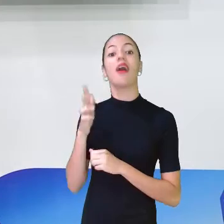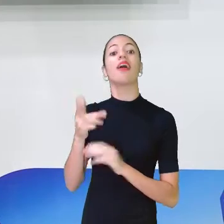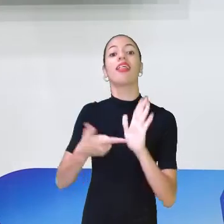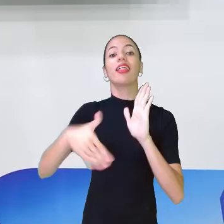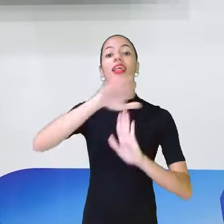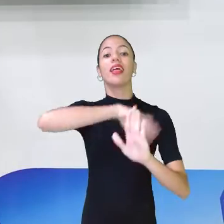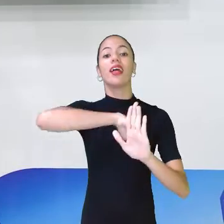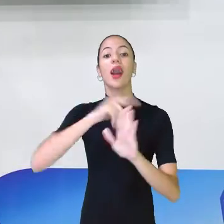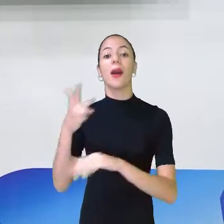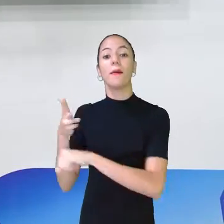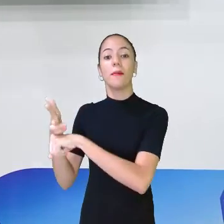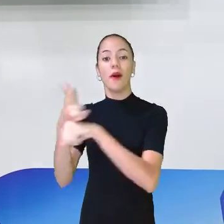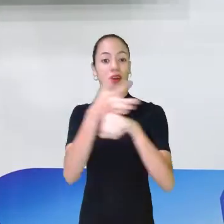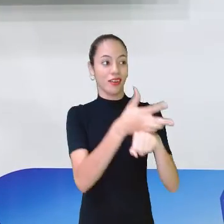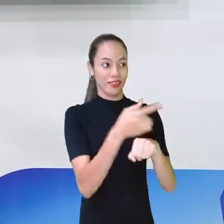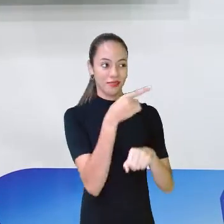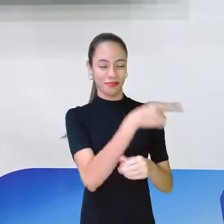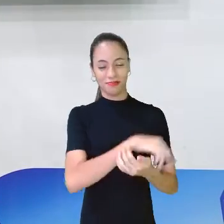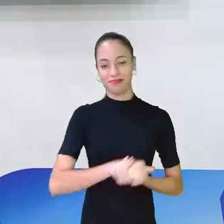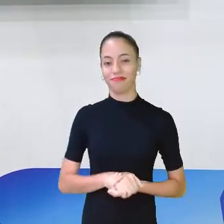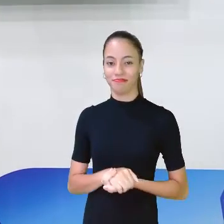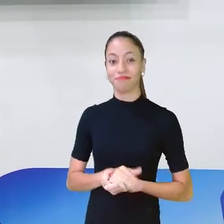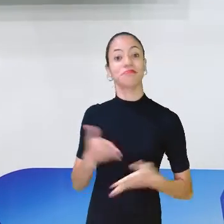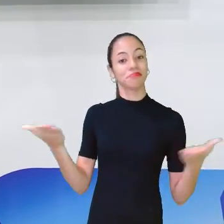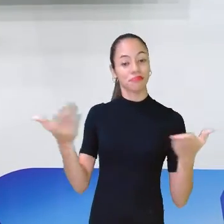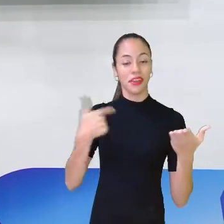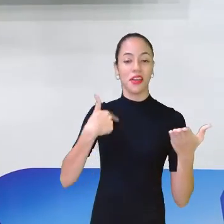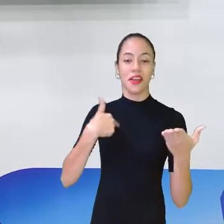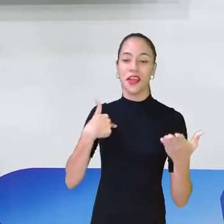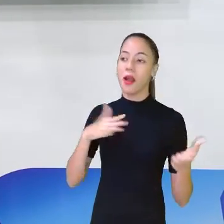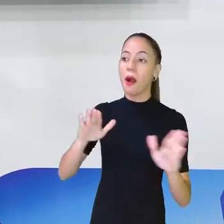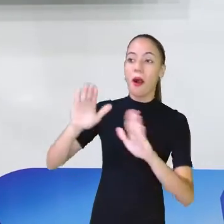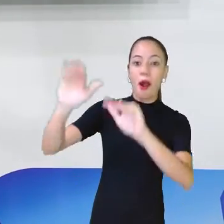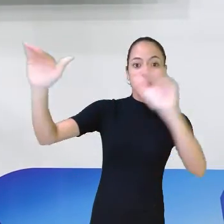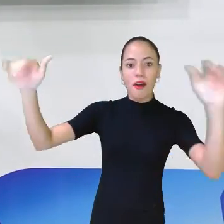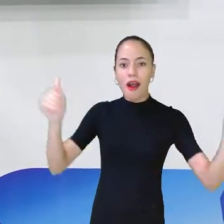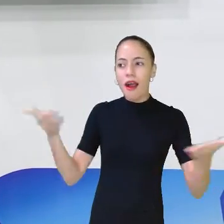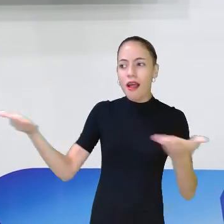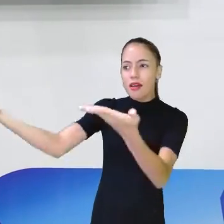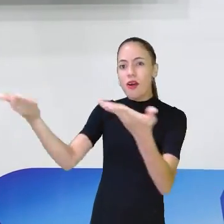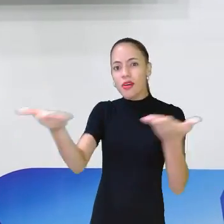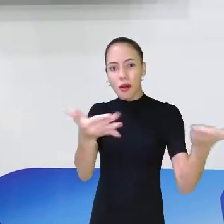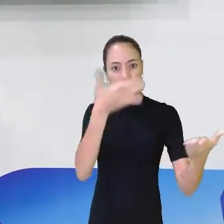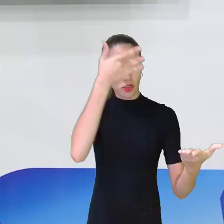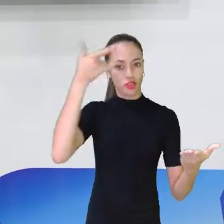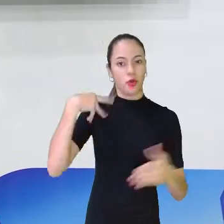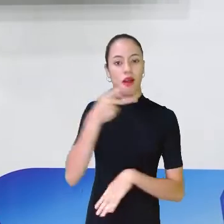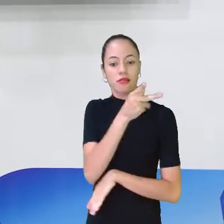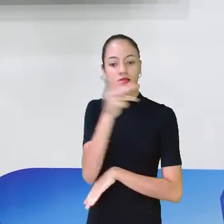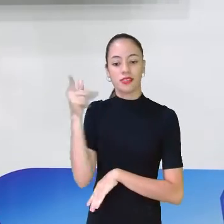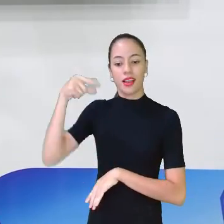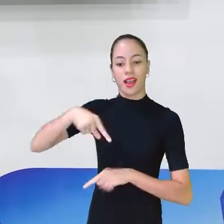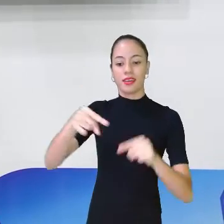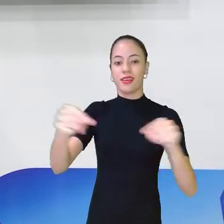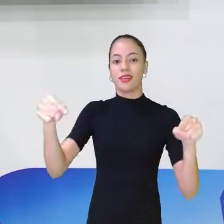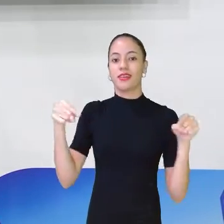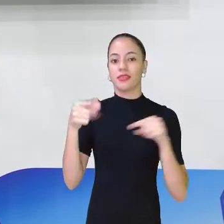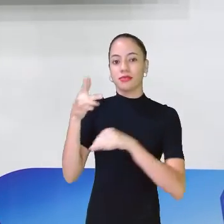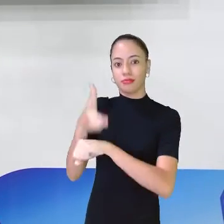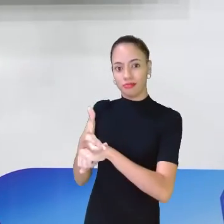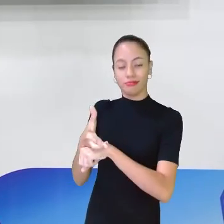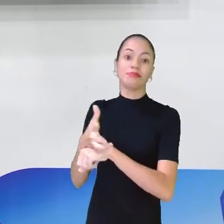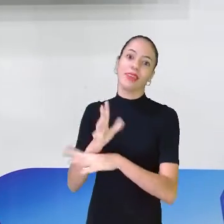Noronha! Vamos embora, estou aqui convidando ali os convidados, as pessoas que estão aqui nos visitando nos estúdios, essa hora da noite,